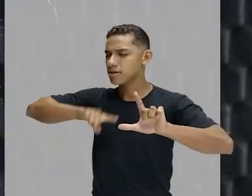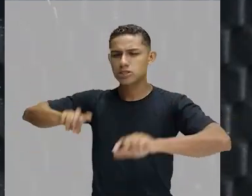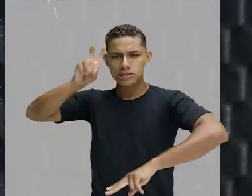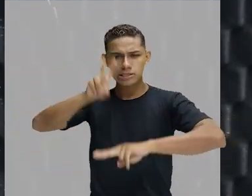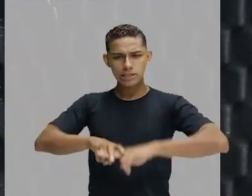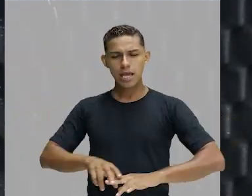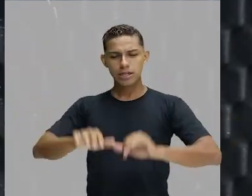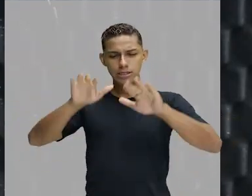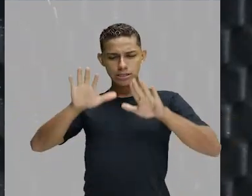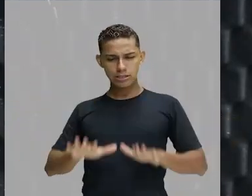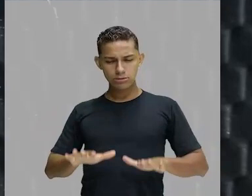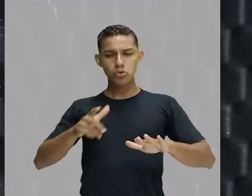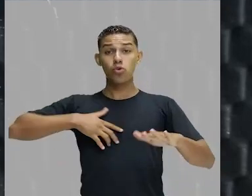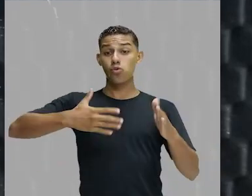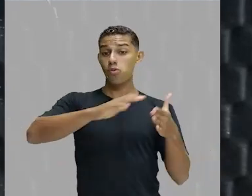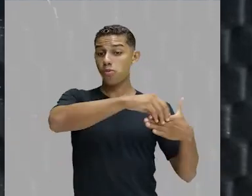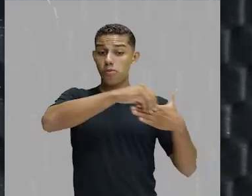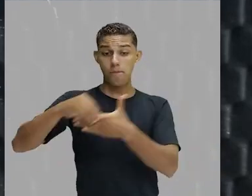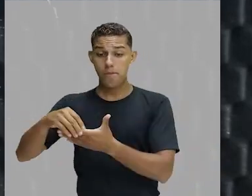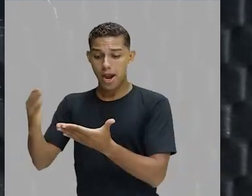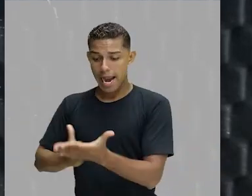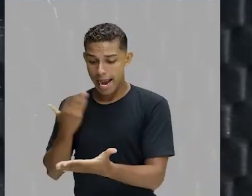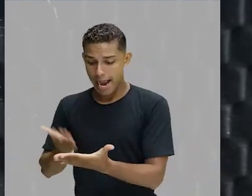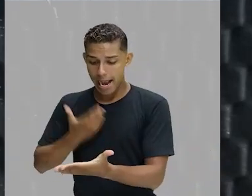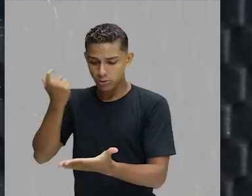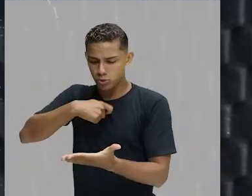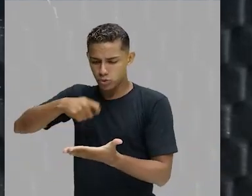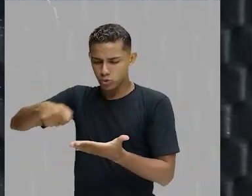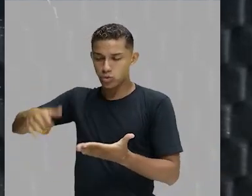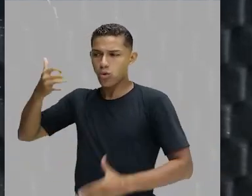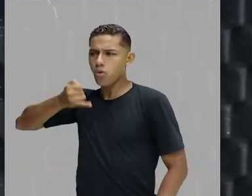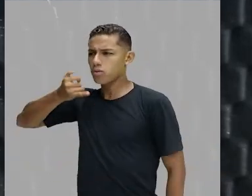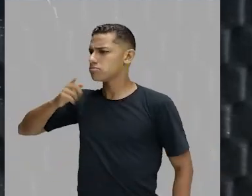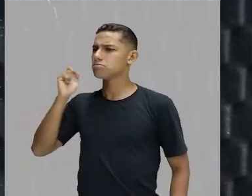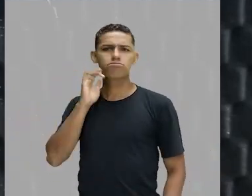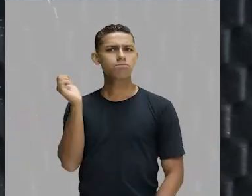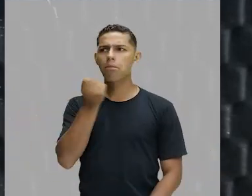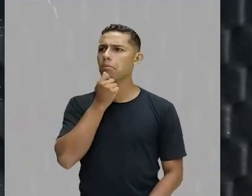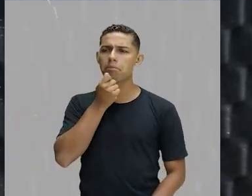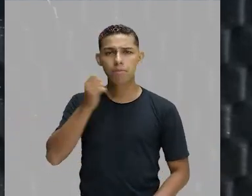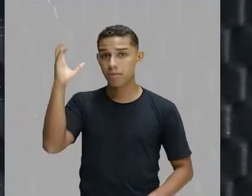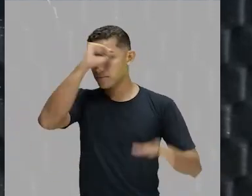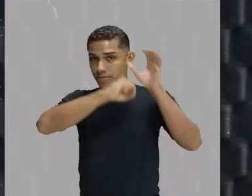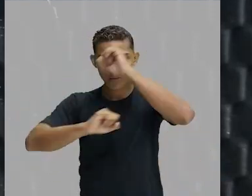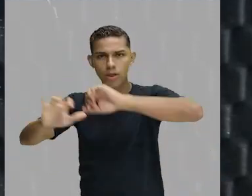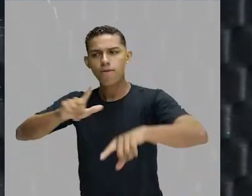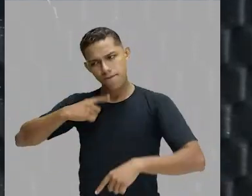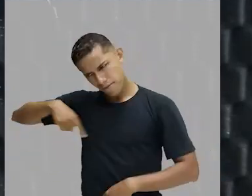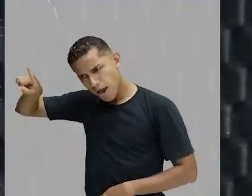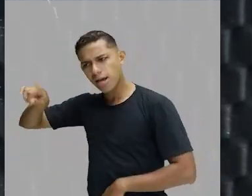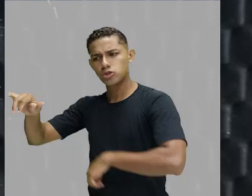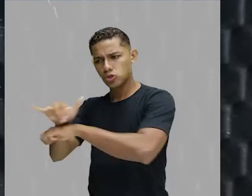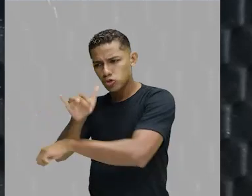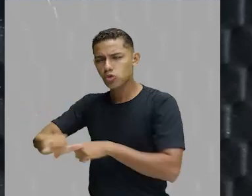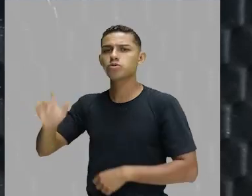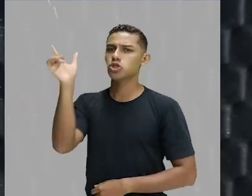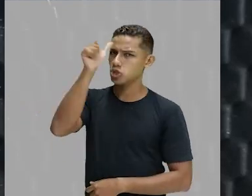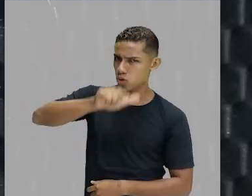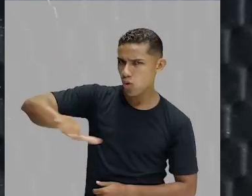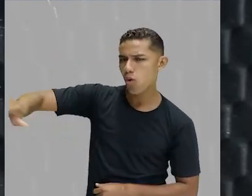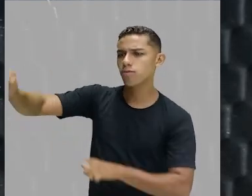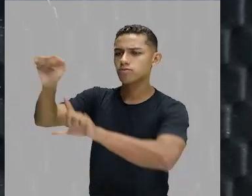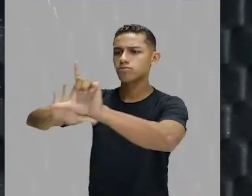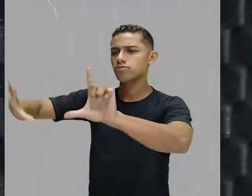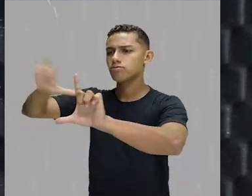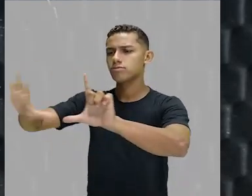a gente, pega seu caderno, anota. O que não conseguir compreender, corre lá no YouTube, vê de novo na plataforma